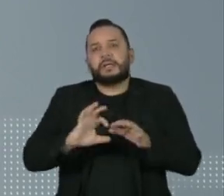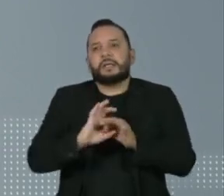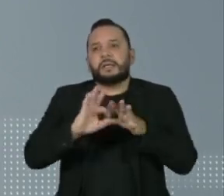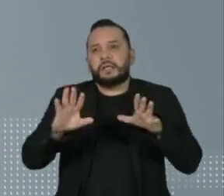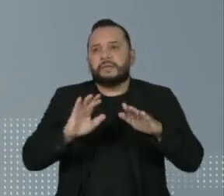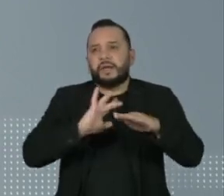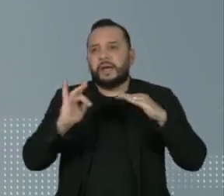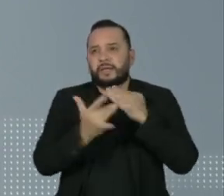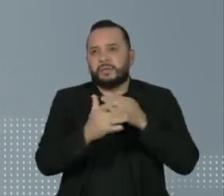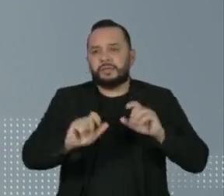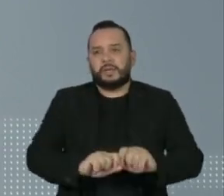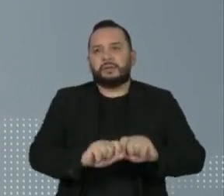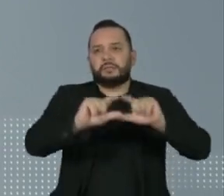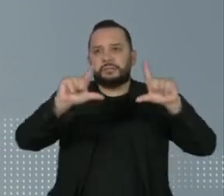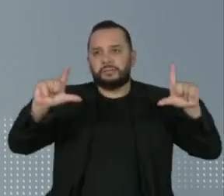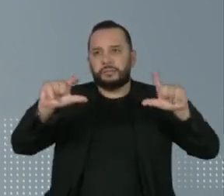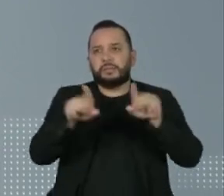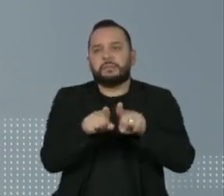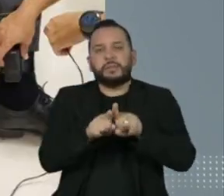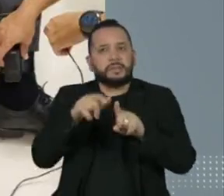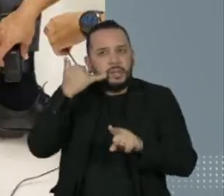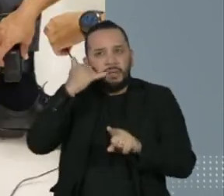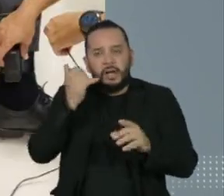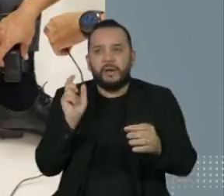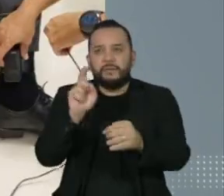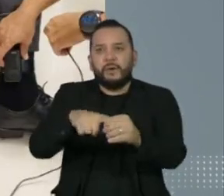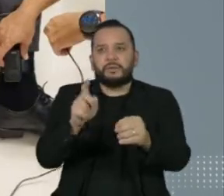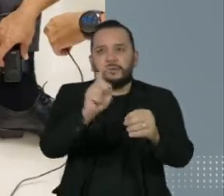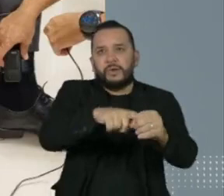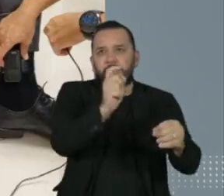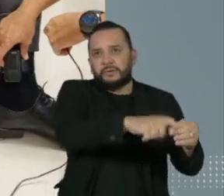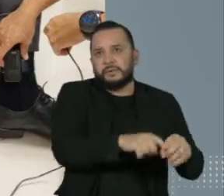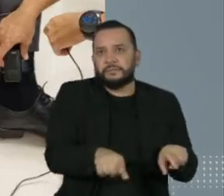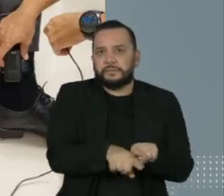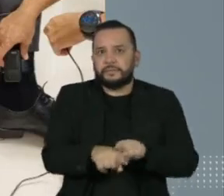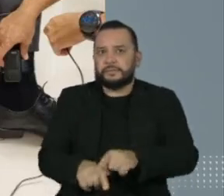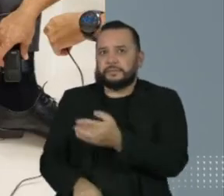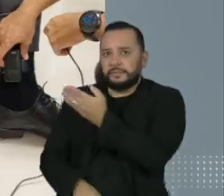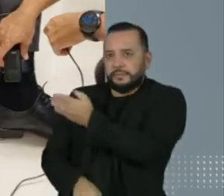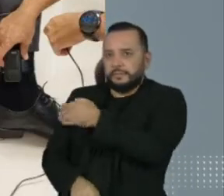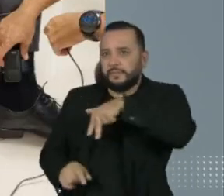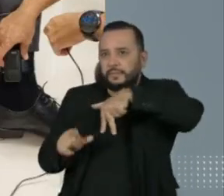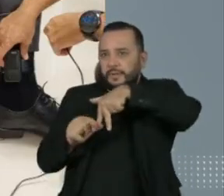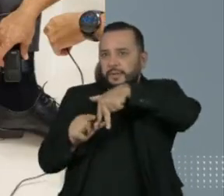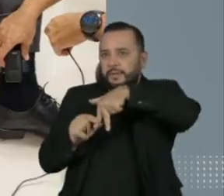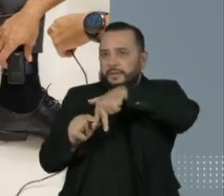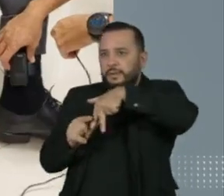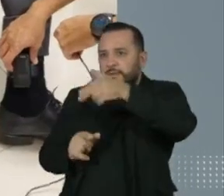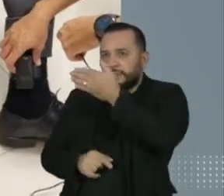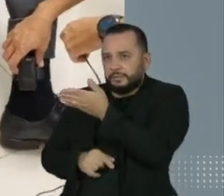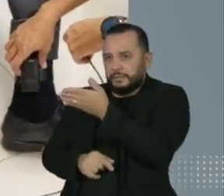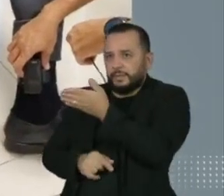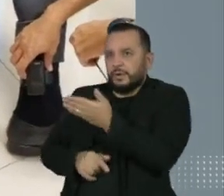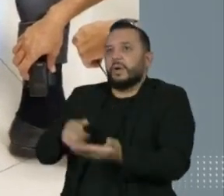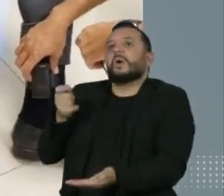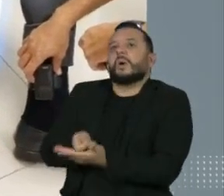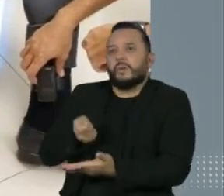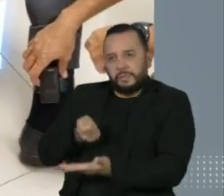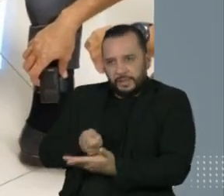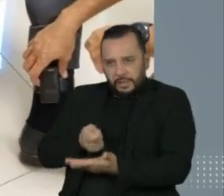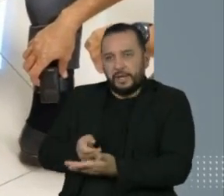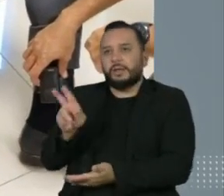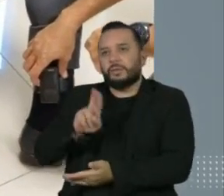sociais e a devolução dos celulares apreendidos a tornozeleira eletrônica é uma das medidas restritivas